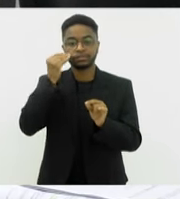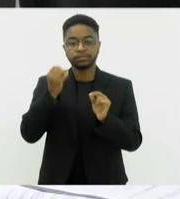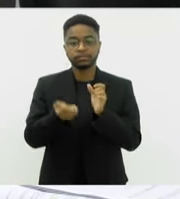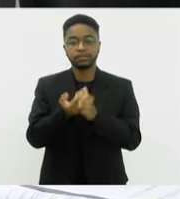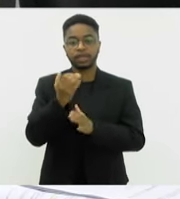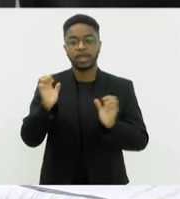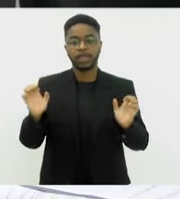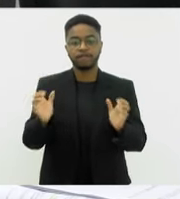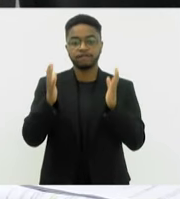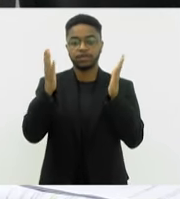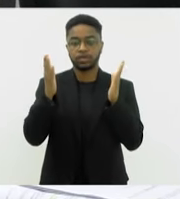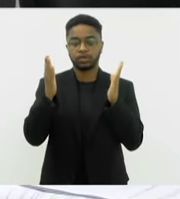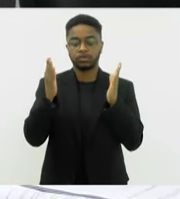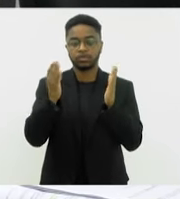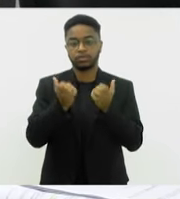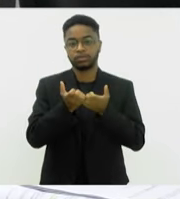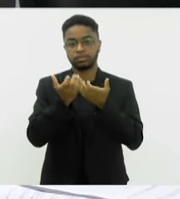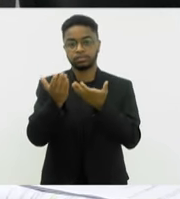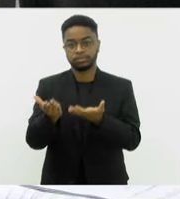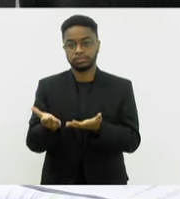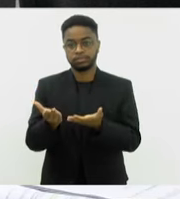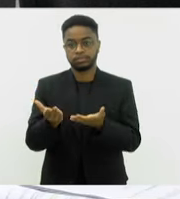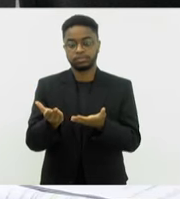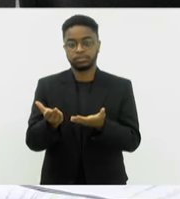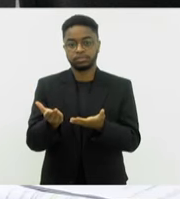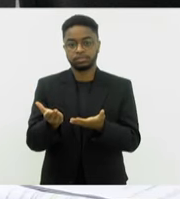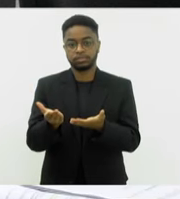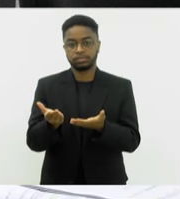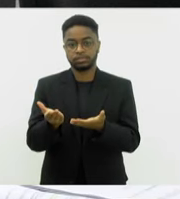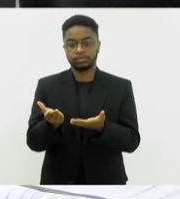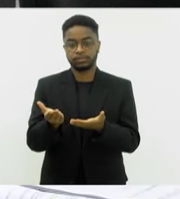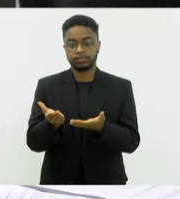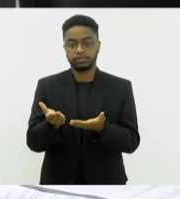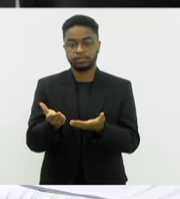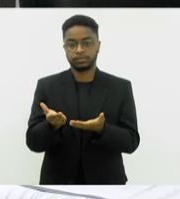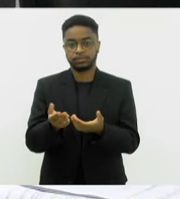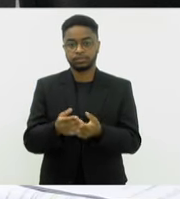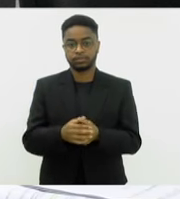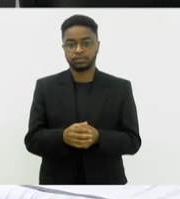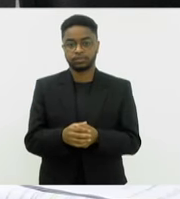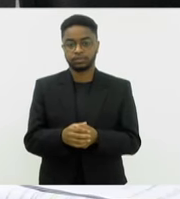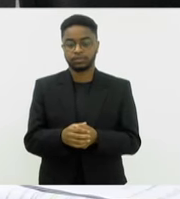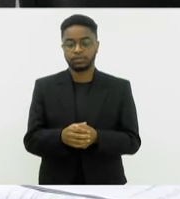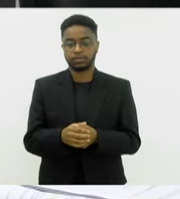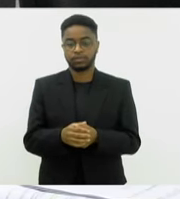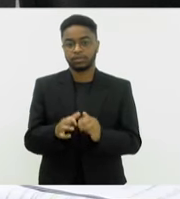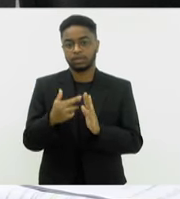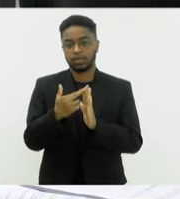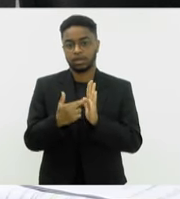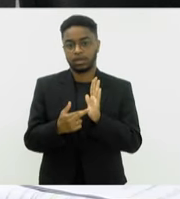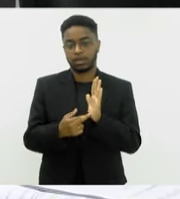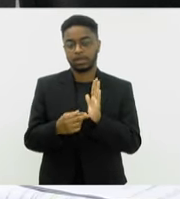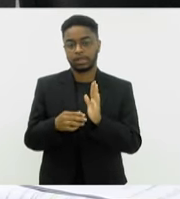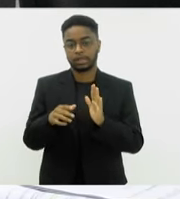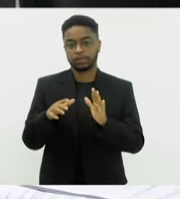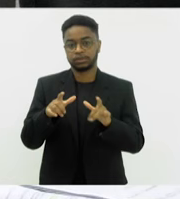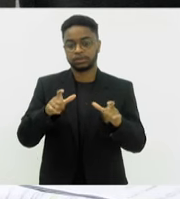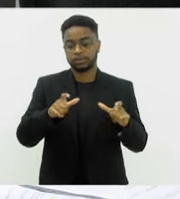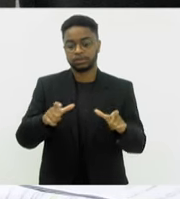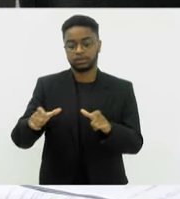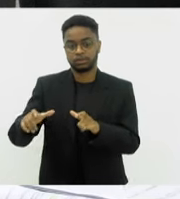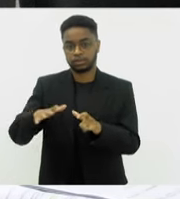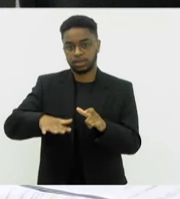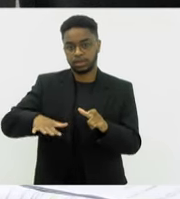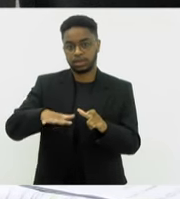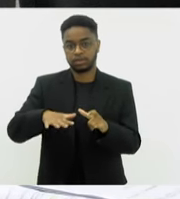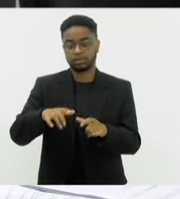de entrega de títulos de regularização fundiária, de terra.